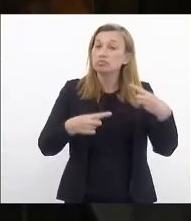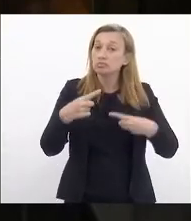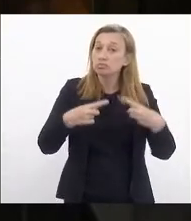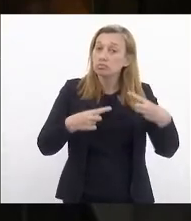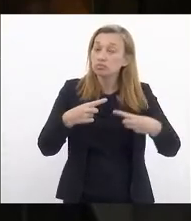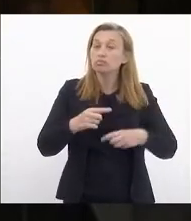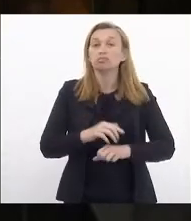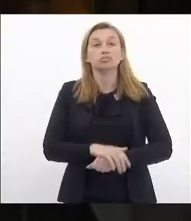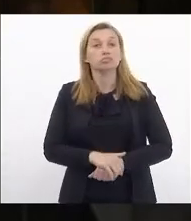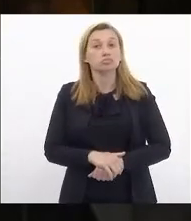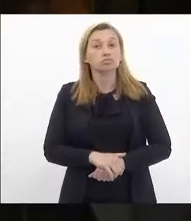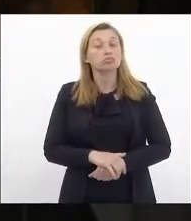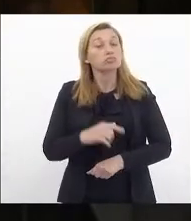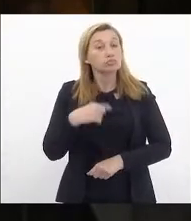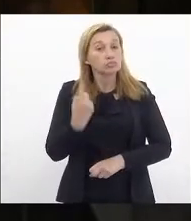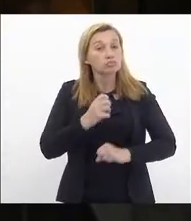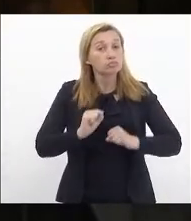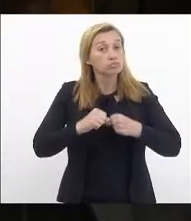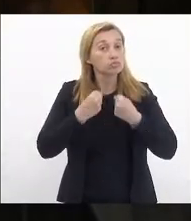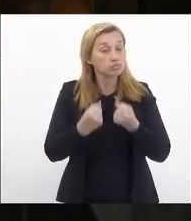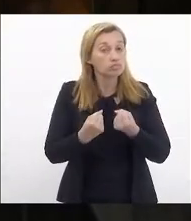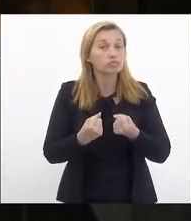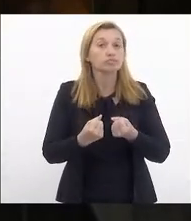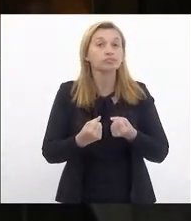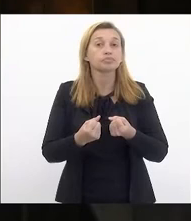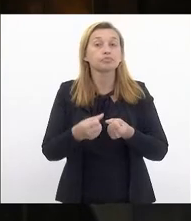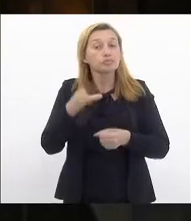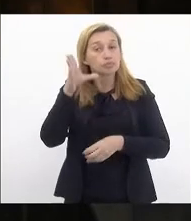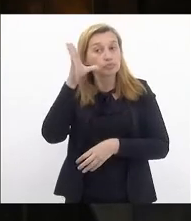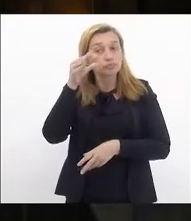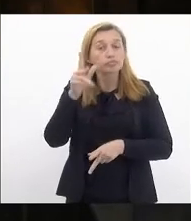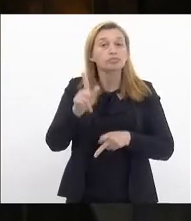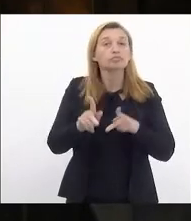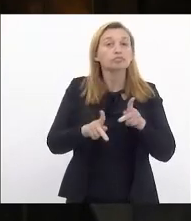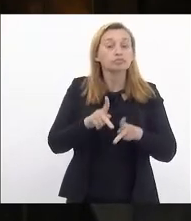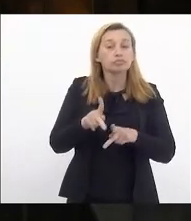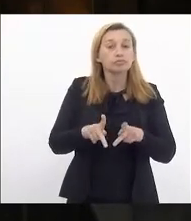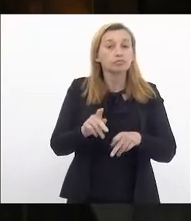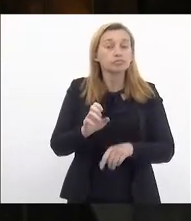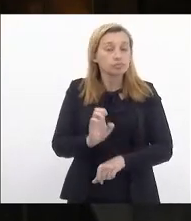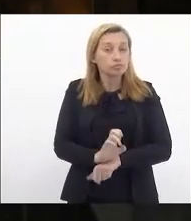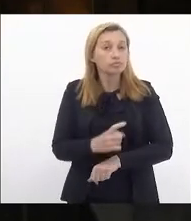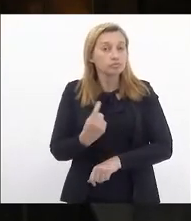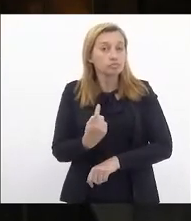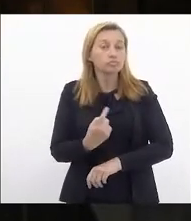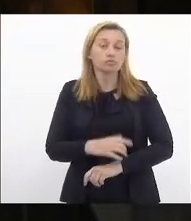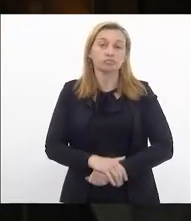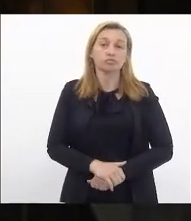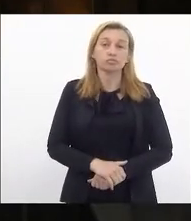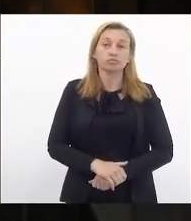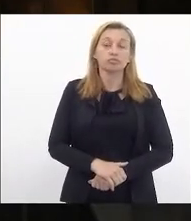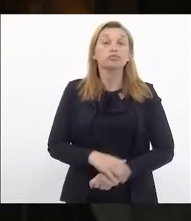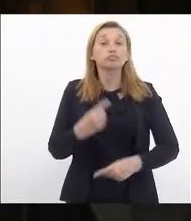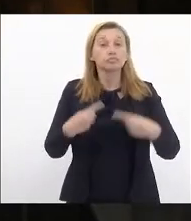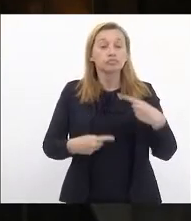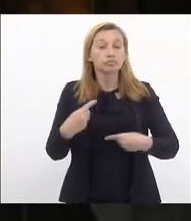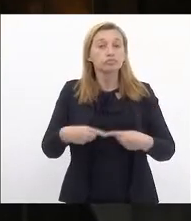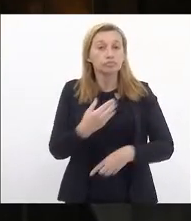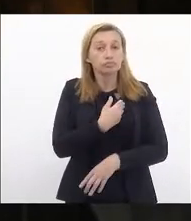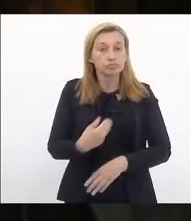para a gente defender os interesses do nosso estado isto é as políticas